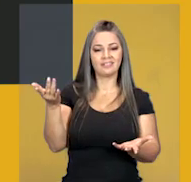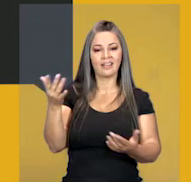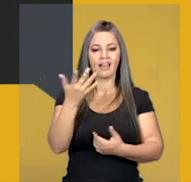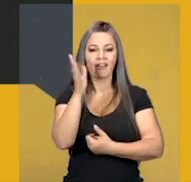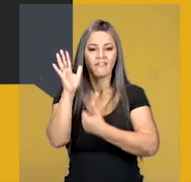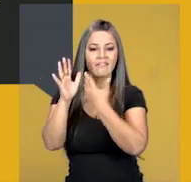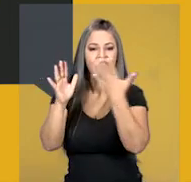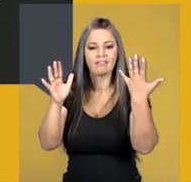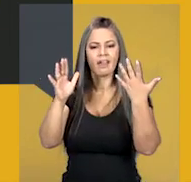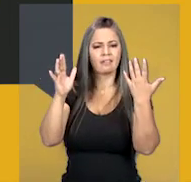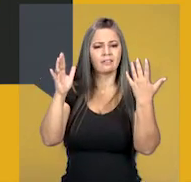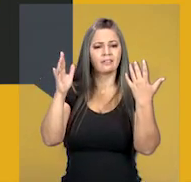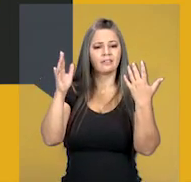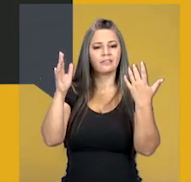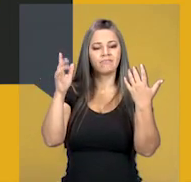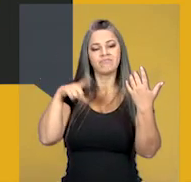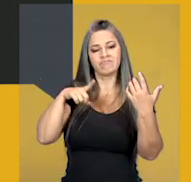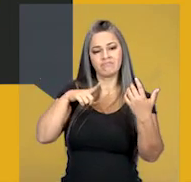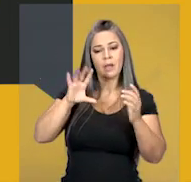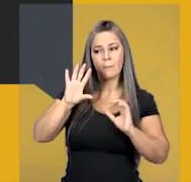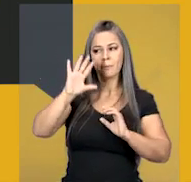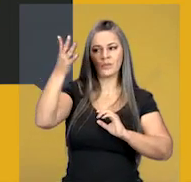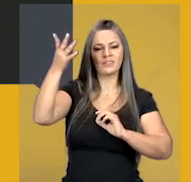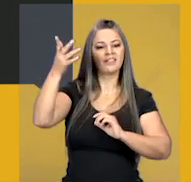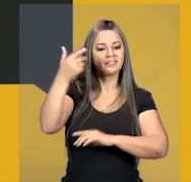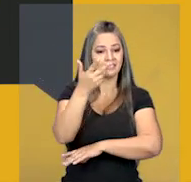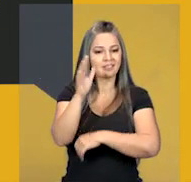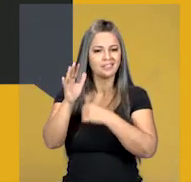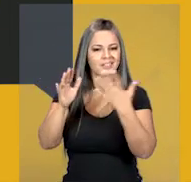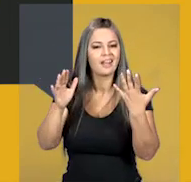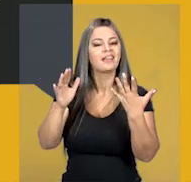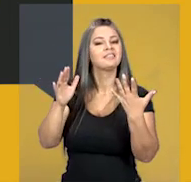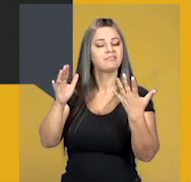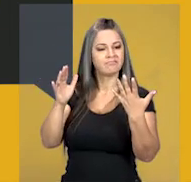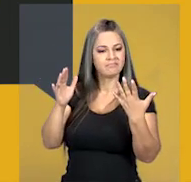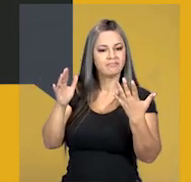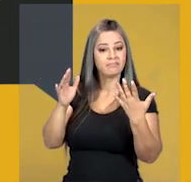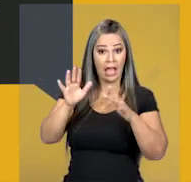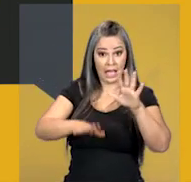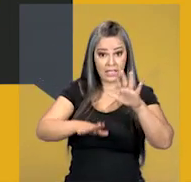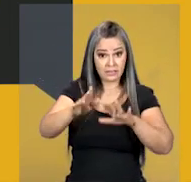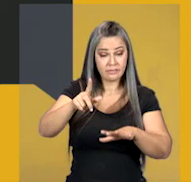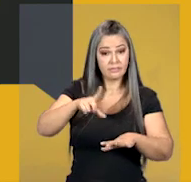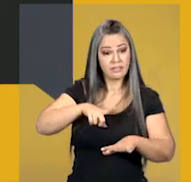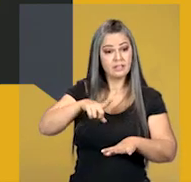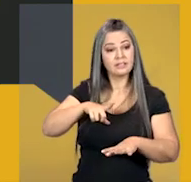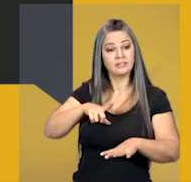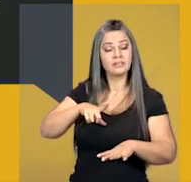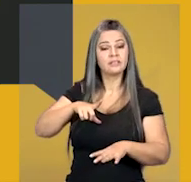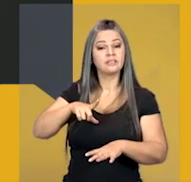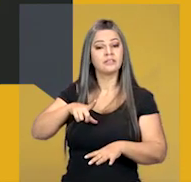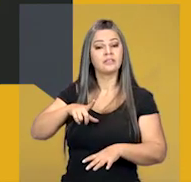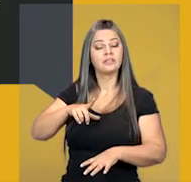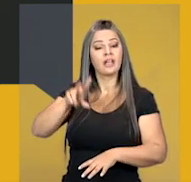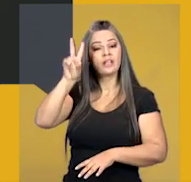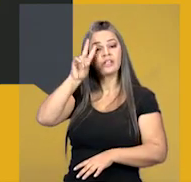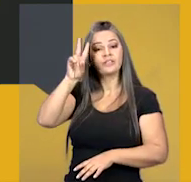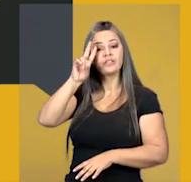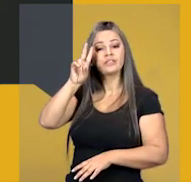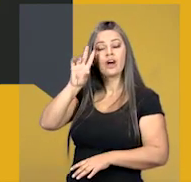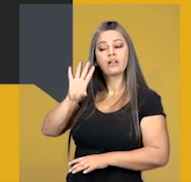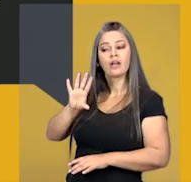Muitas vezes, as lendas têm origem em um acontecimento real. Com o passar do tempo, modificam-se e incorporam